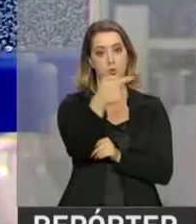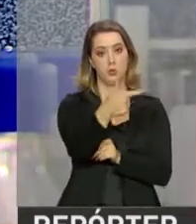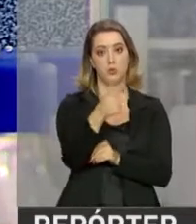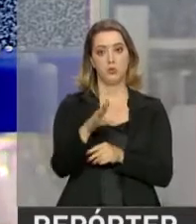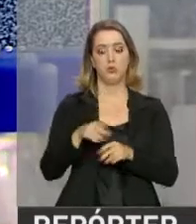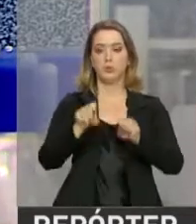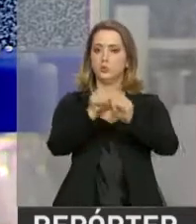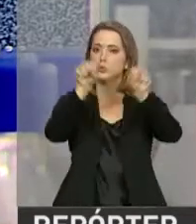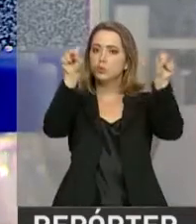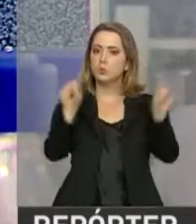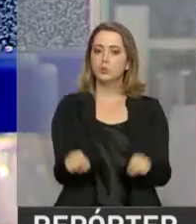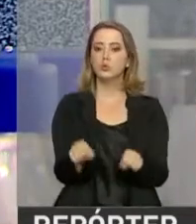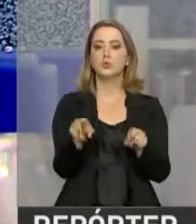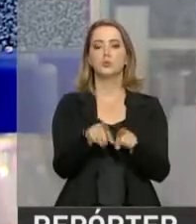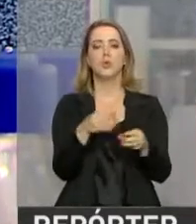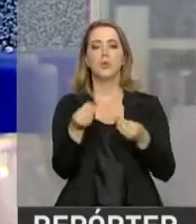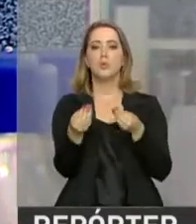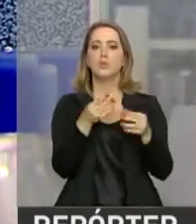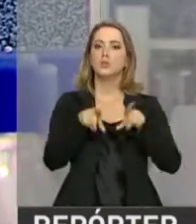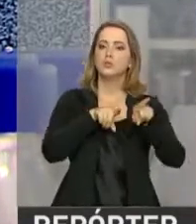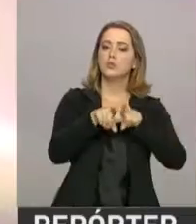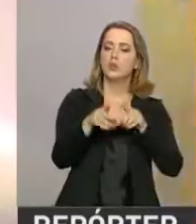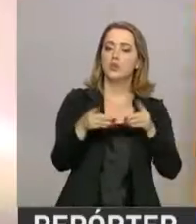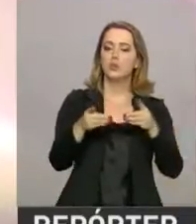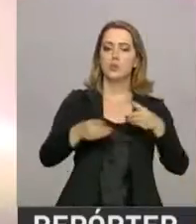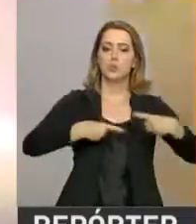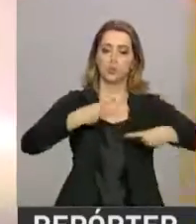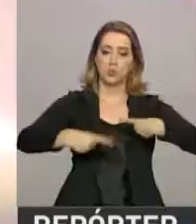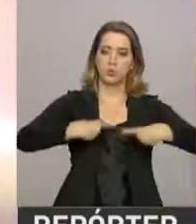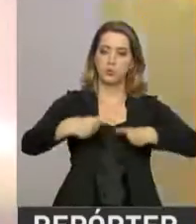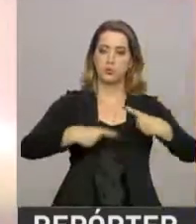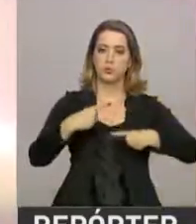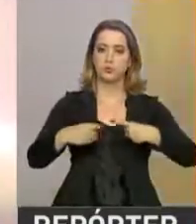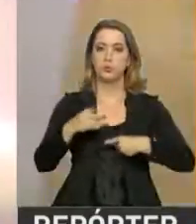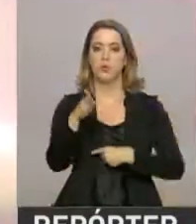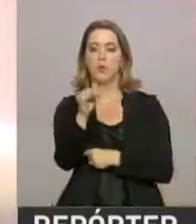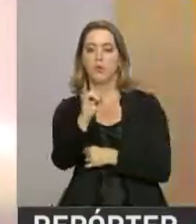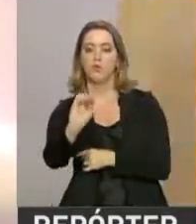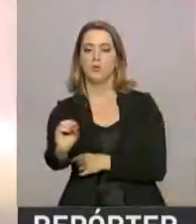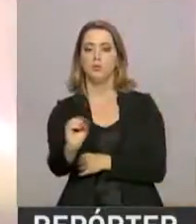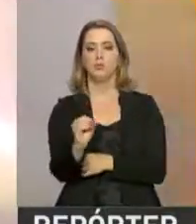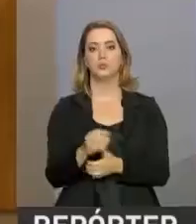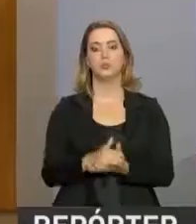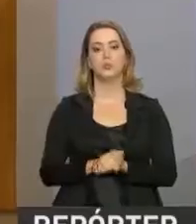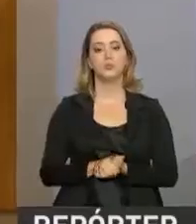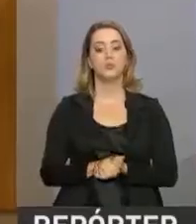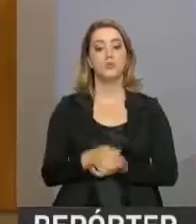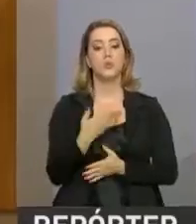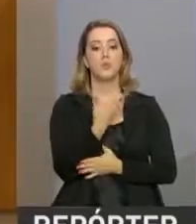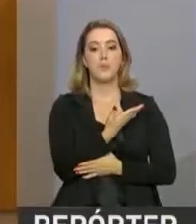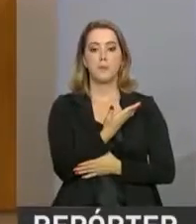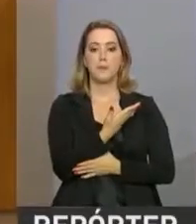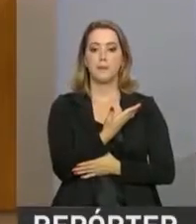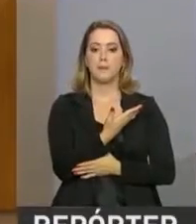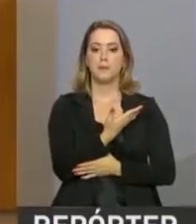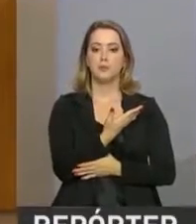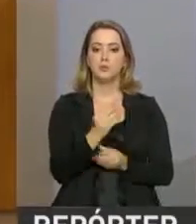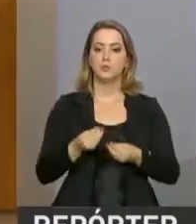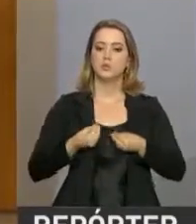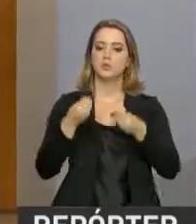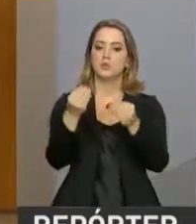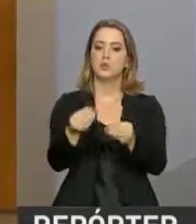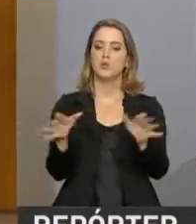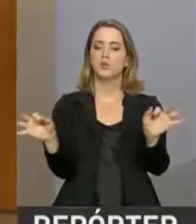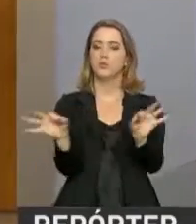discutir questões ligadas ao biocombustível. O Acordo de Paris vai ser regulamentado no encontro em Marrocos. Ele vai dar o